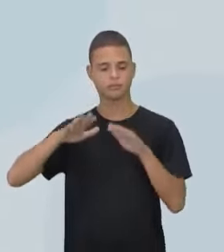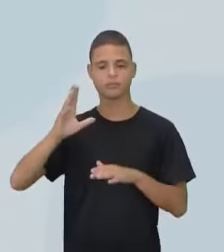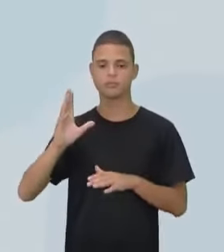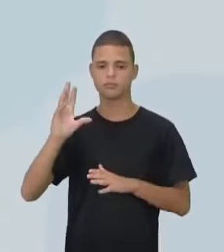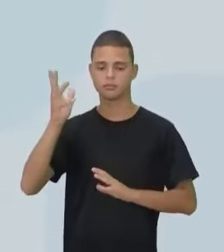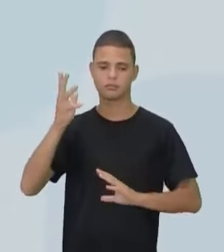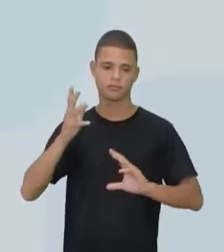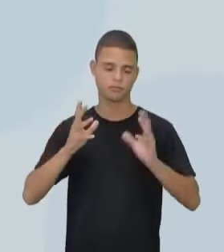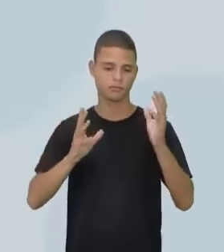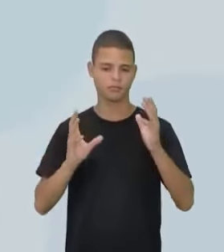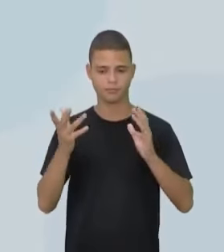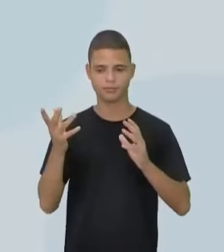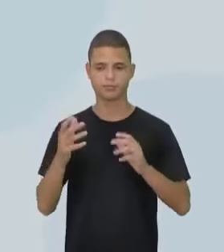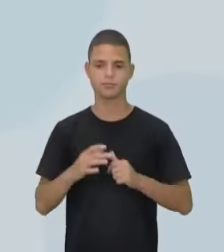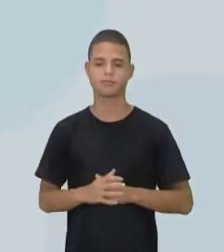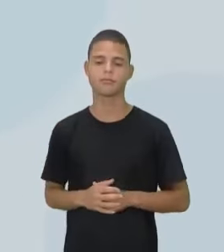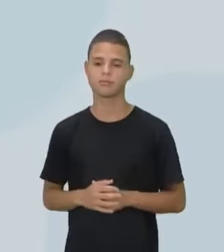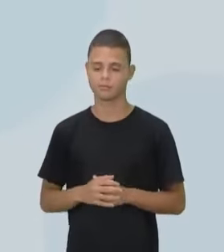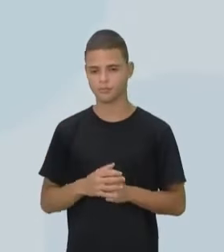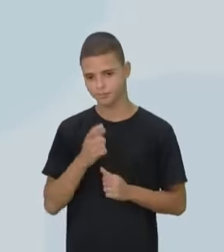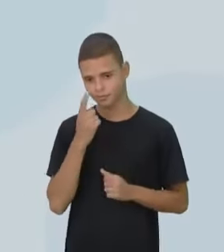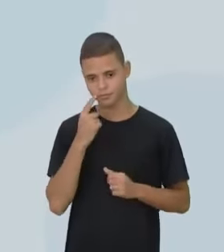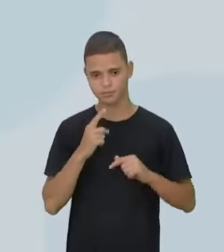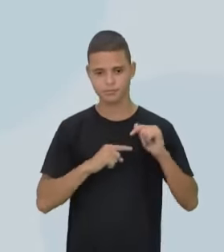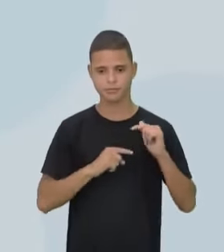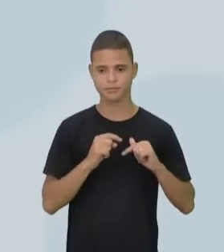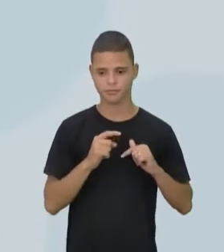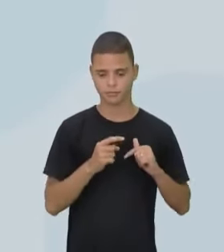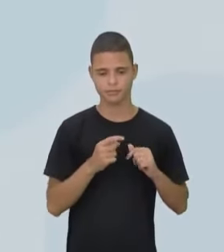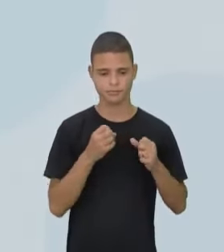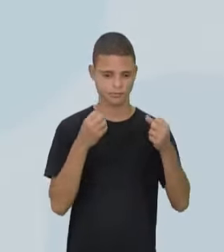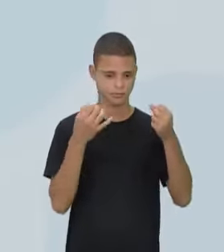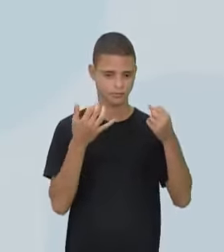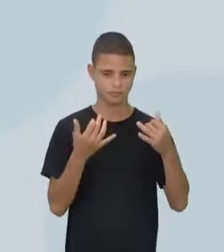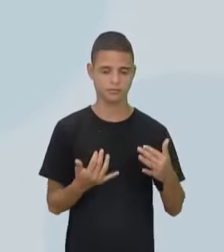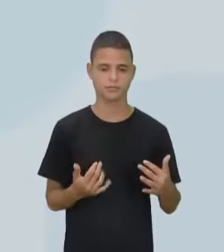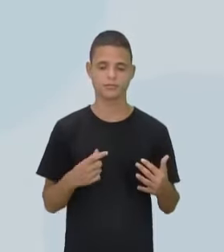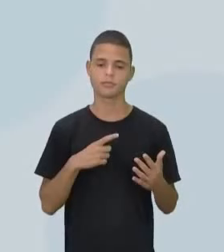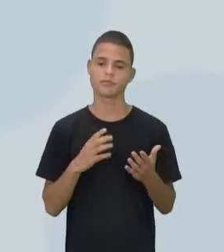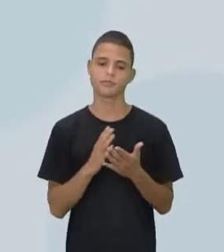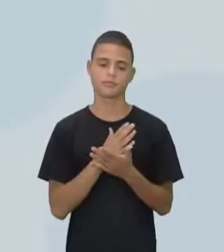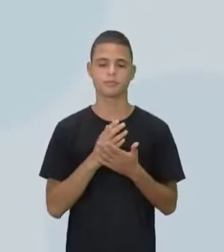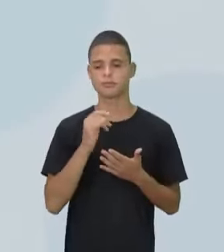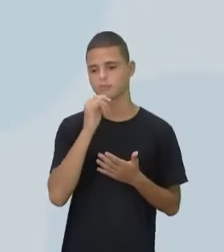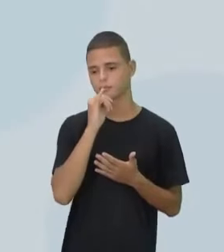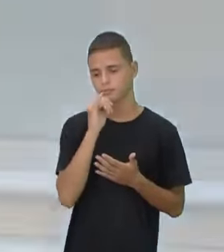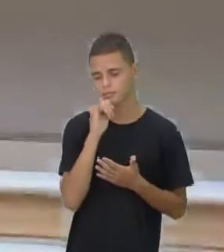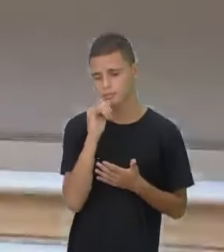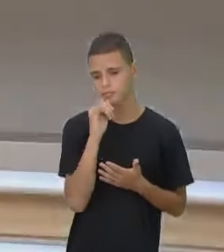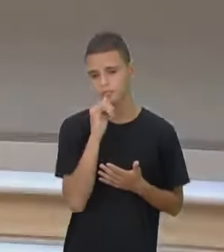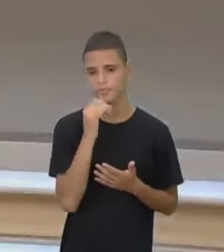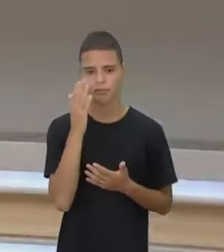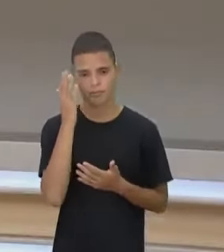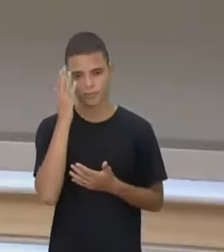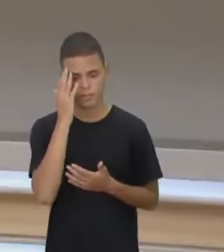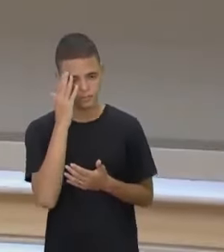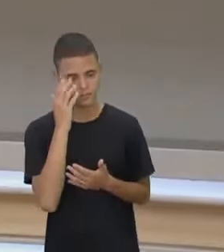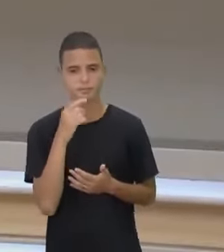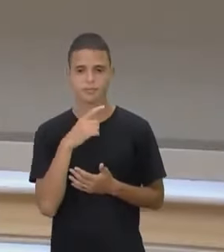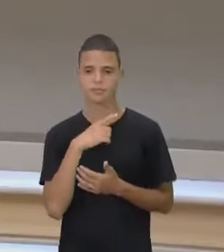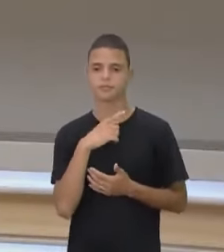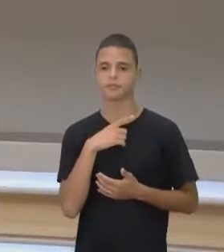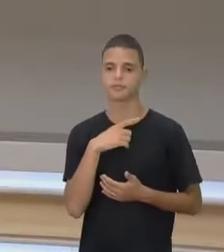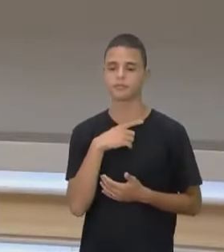Né? Naquele material que eu falei para vocês consultarem das outras trilhas, nós trouxemos alguns exemplos. Né? Eu sei que Taquariúna